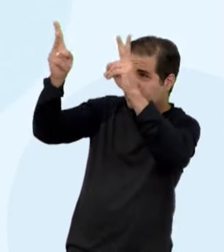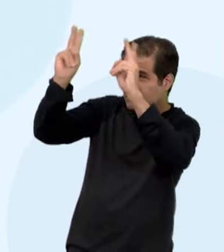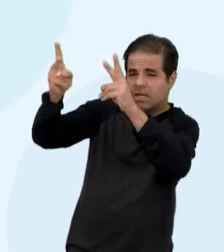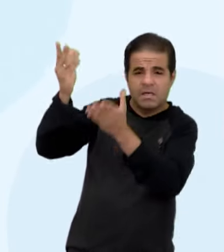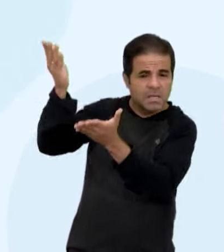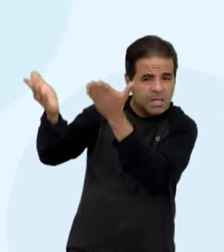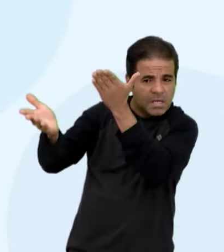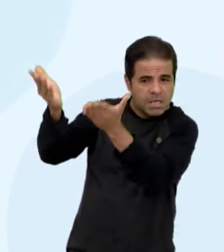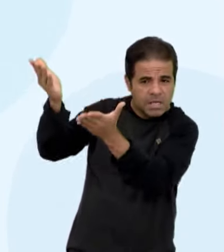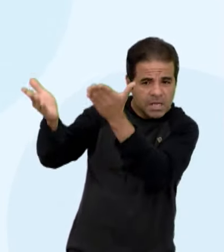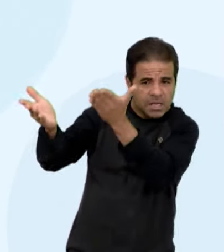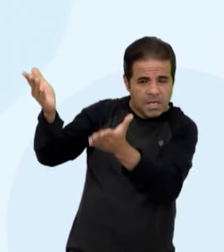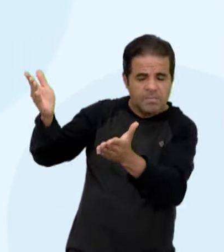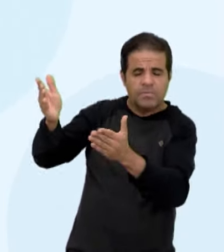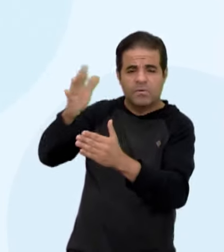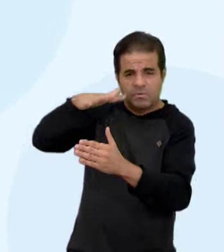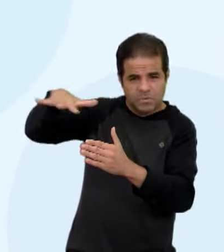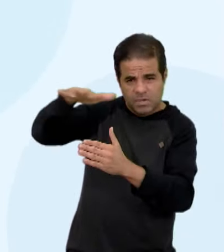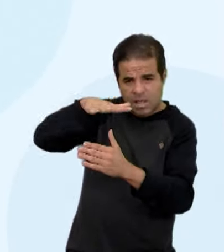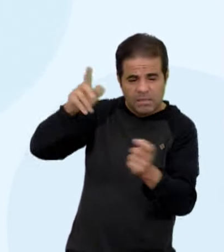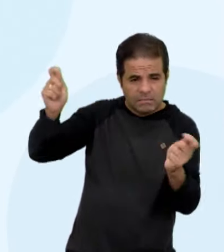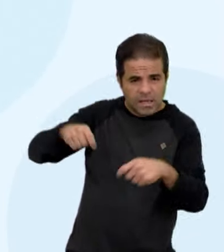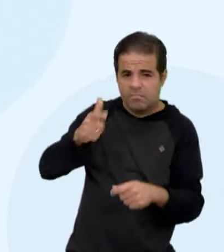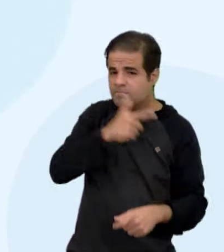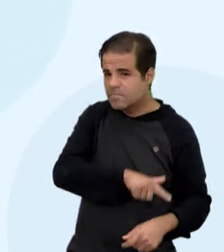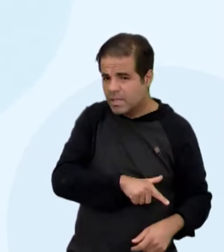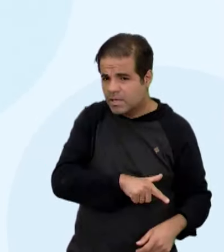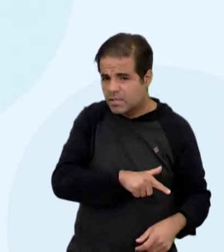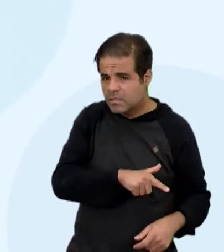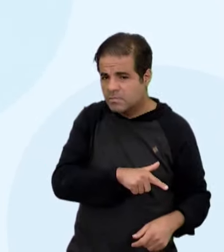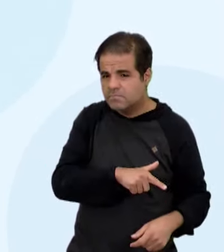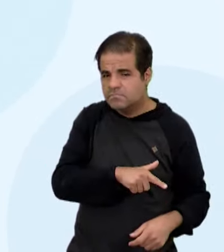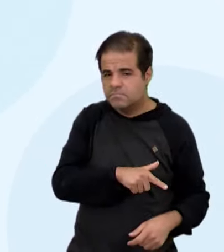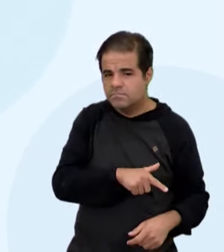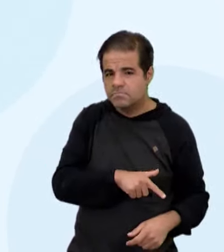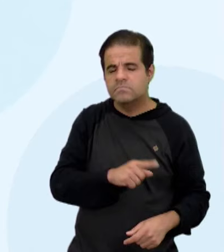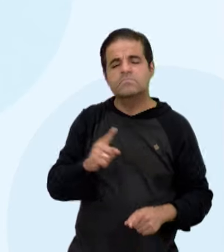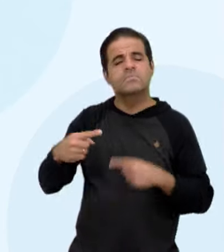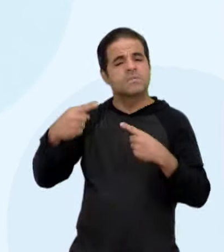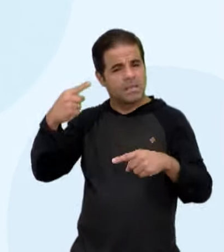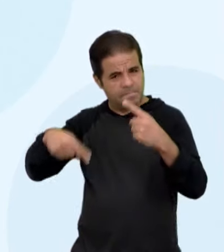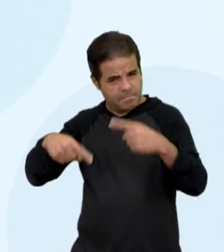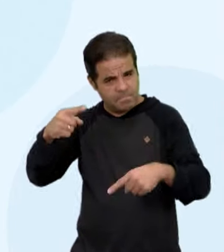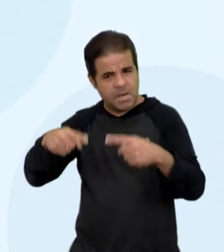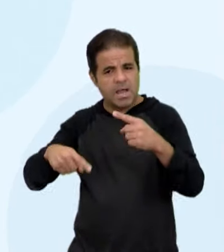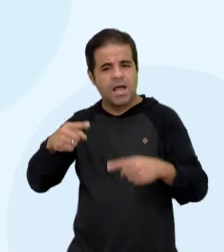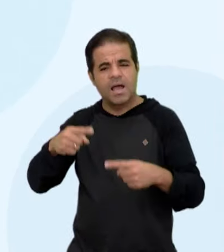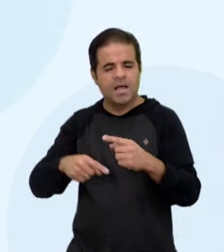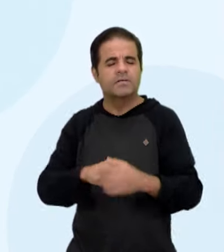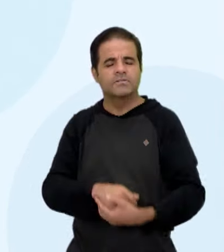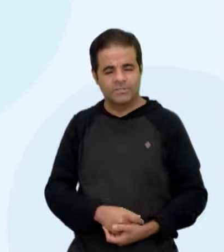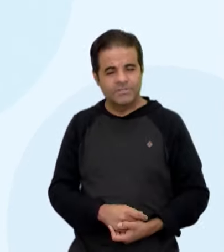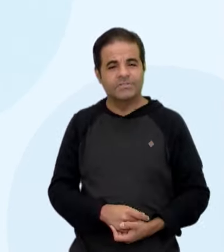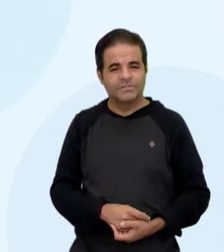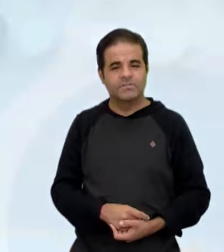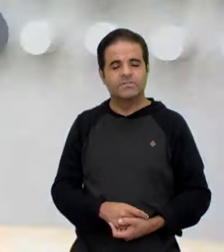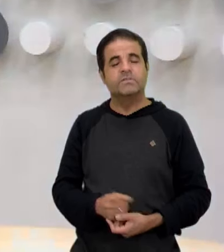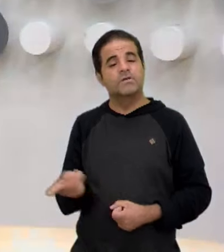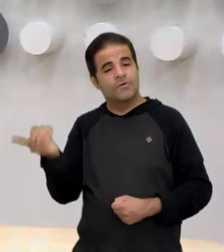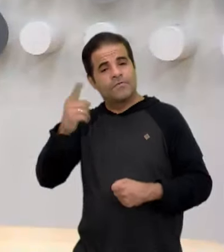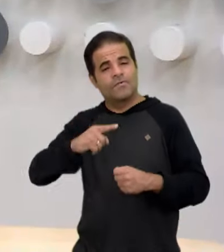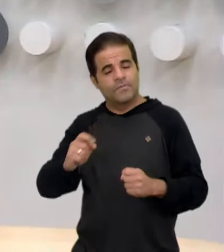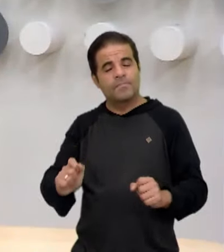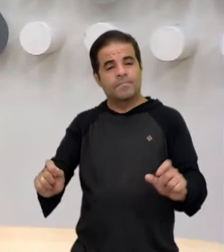equilíbrio entre a paisagem natural e cultural? Então, debatam aí em sala de aula e pode voltar para